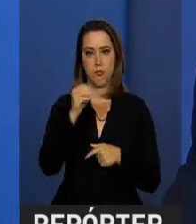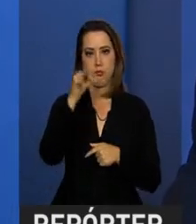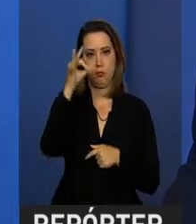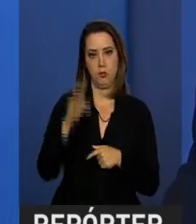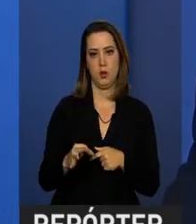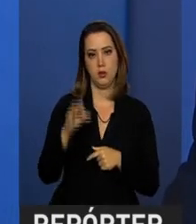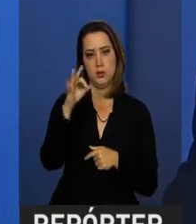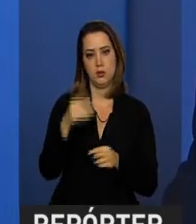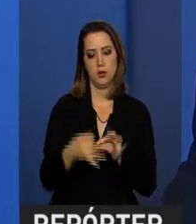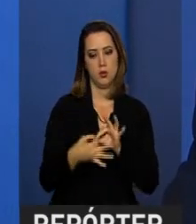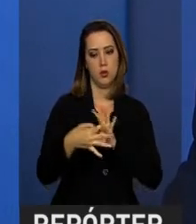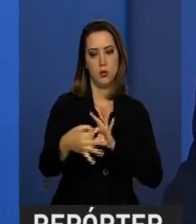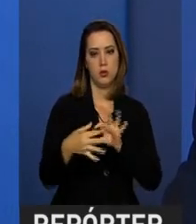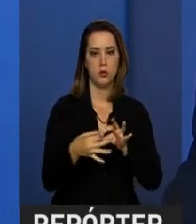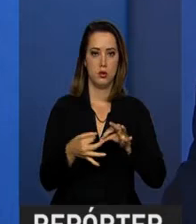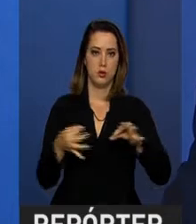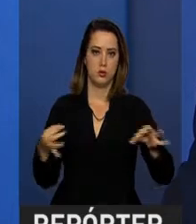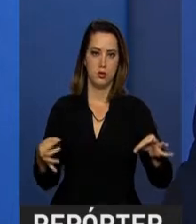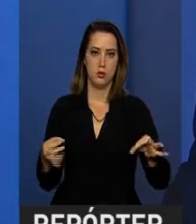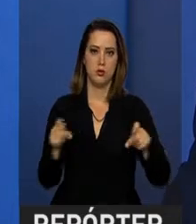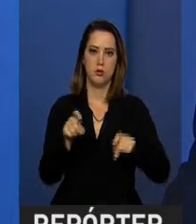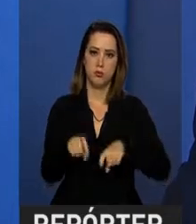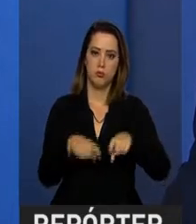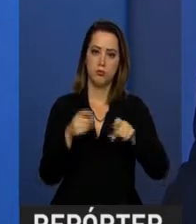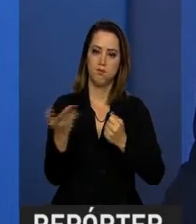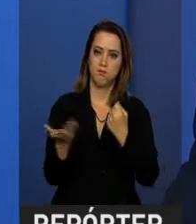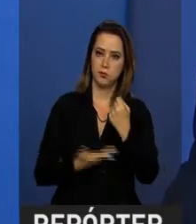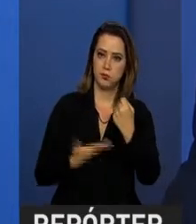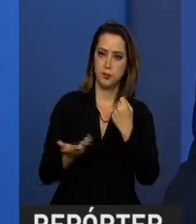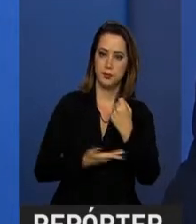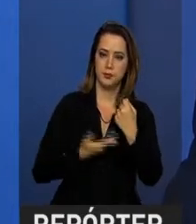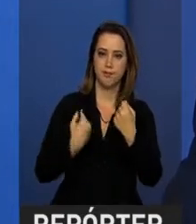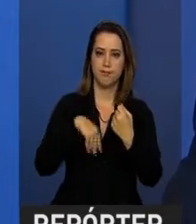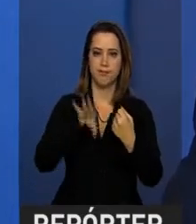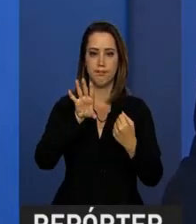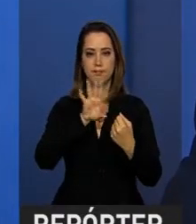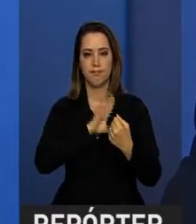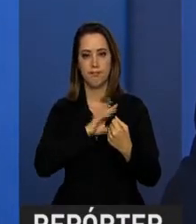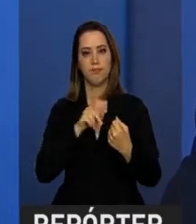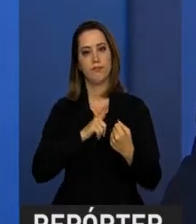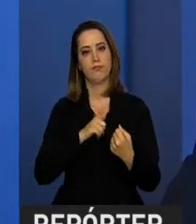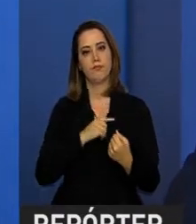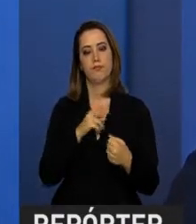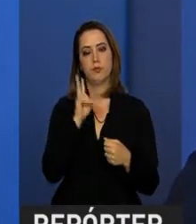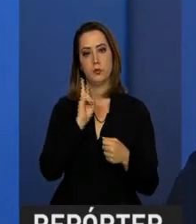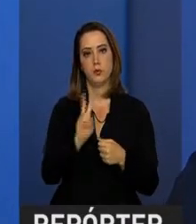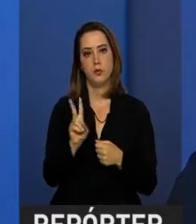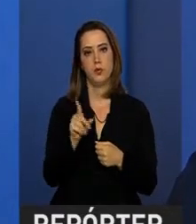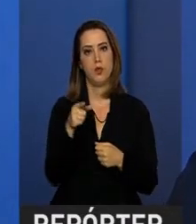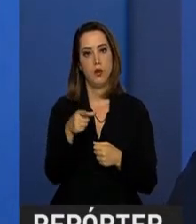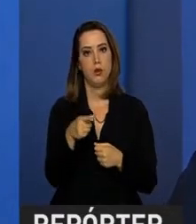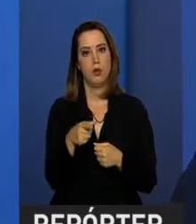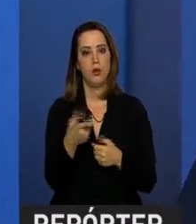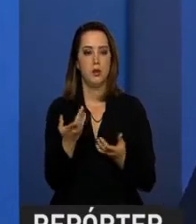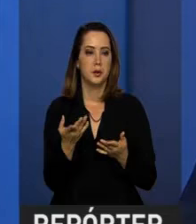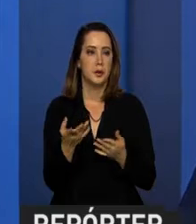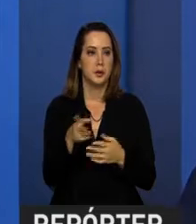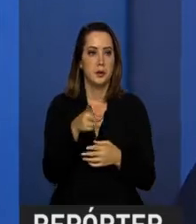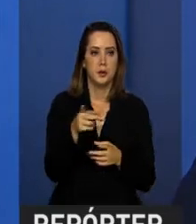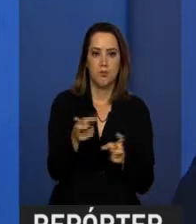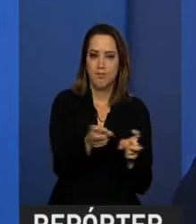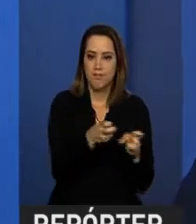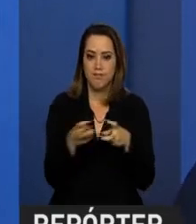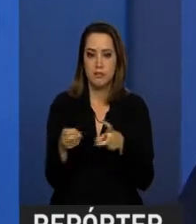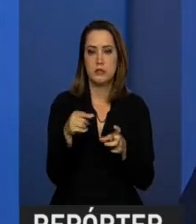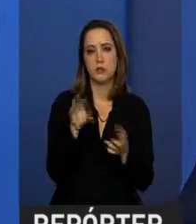da área da previsão de colheita que nós tínhamos e isso obviamente o mercado o mercado percebe que